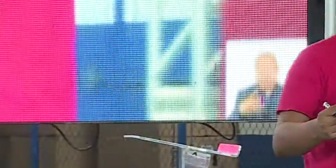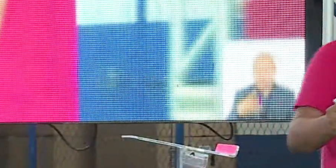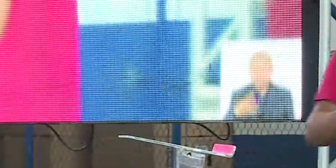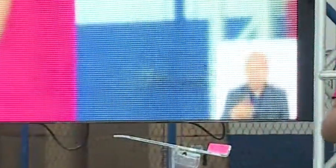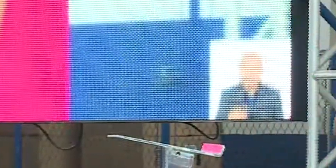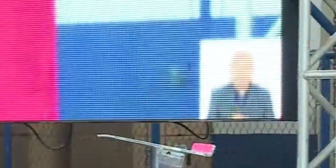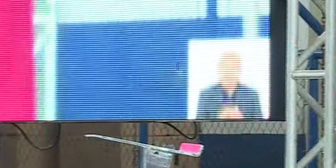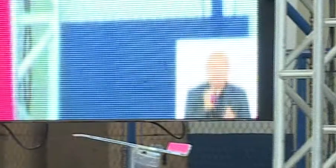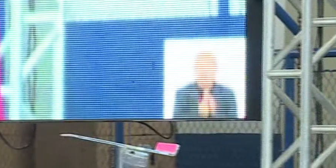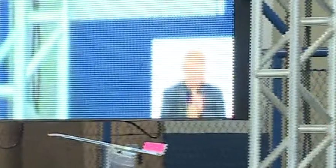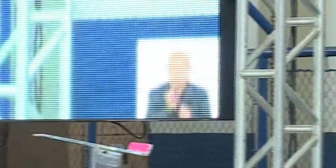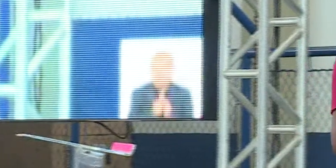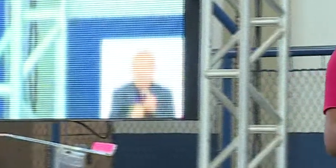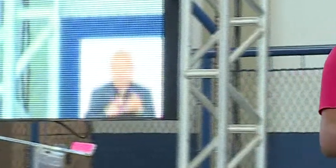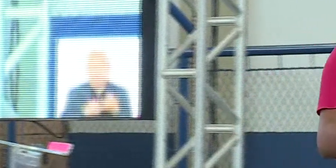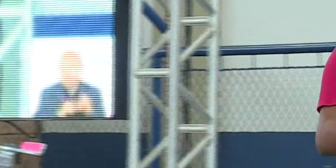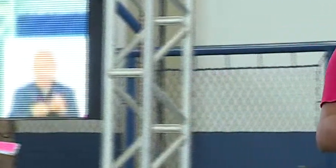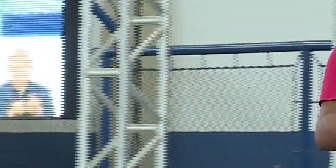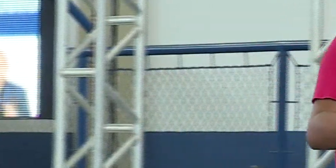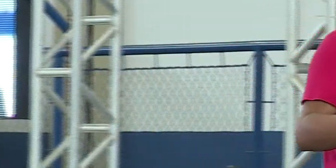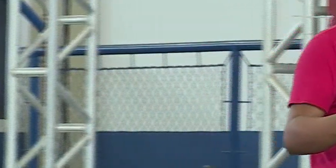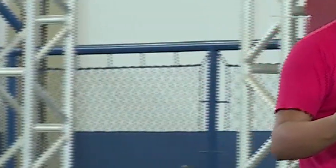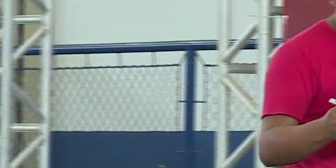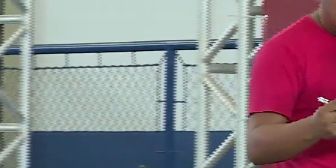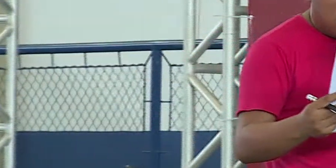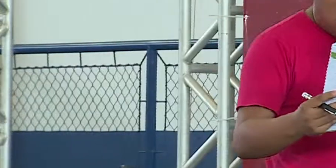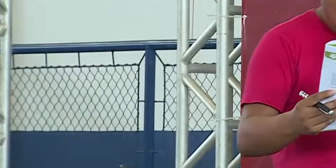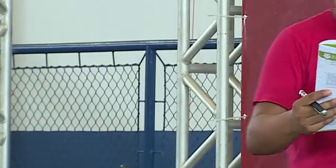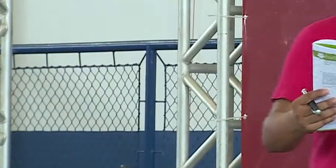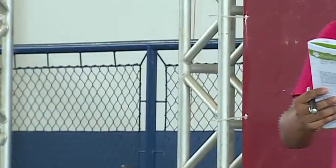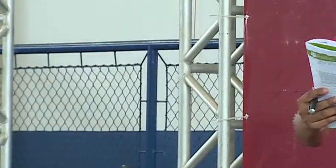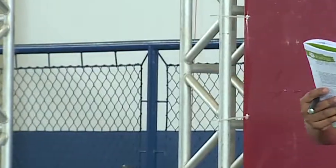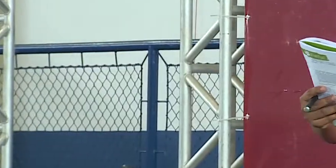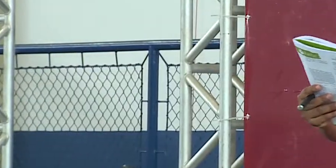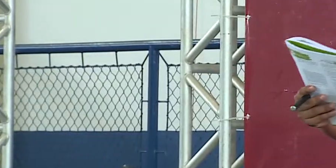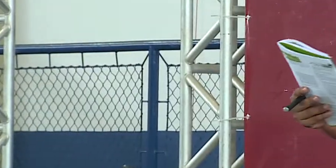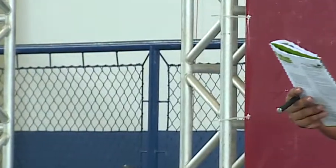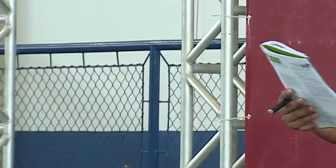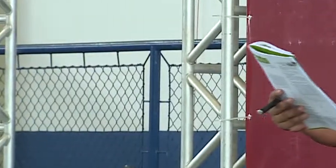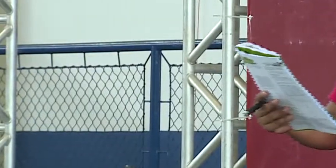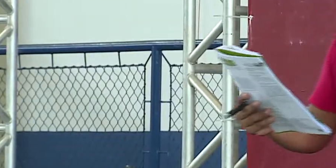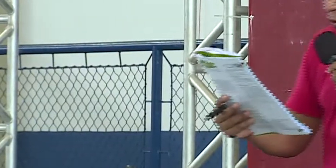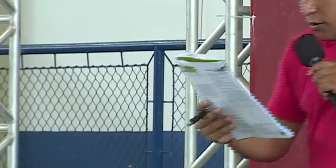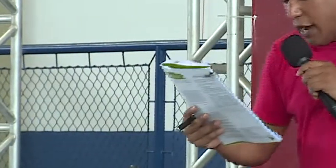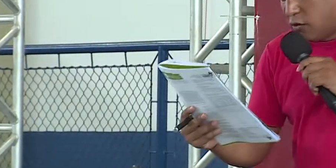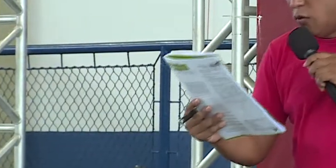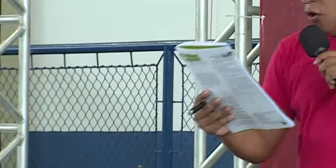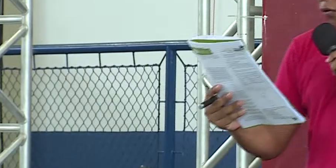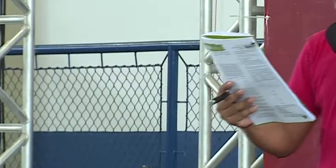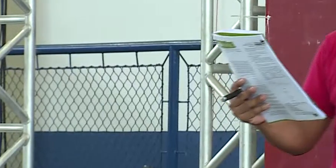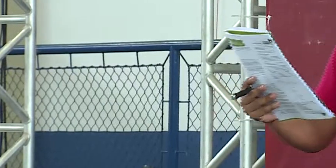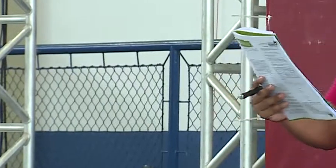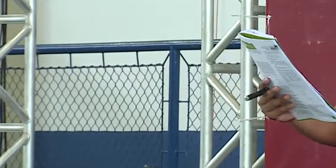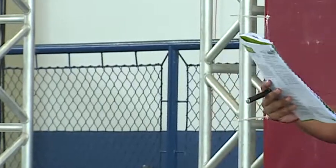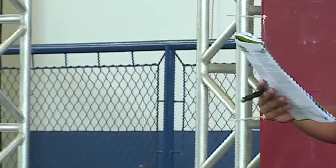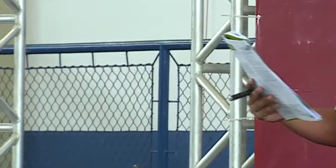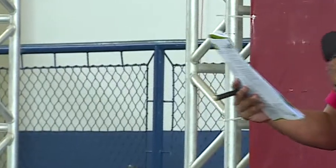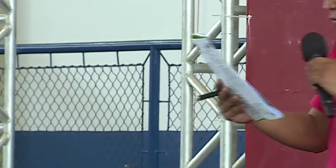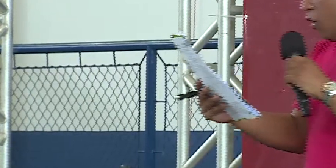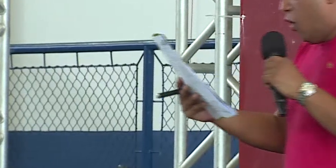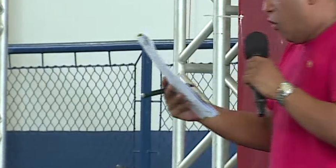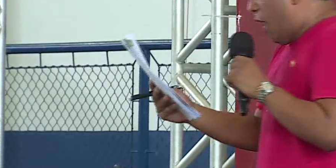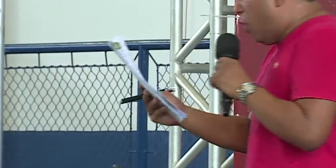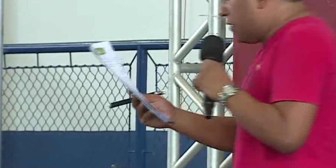energia, aminoácidos e diversos nutrientes. O que falta em um deles pode ser encontrado no outro. Por